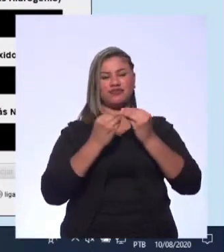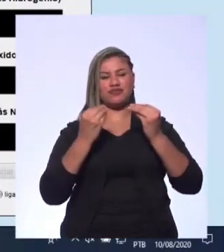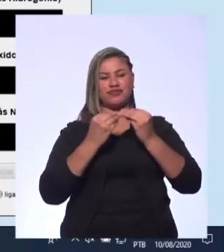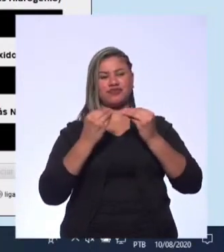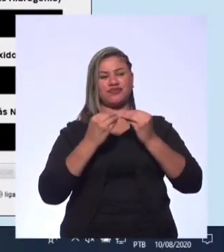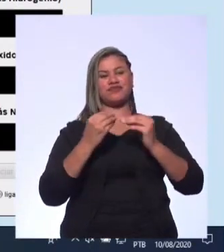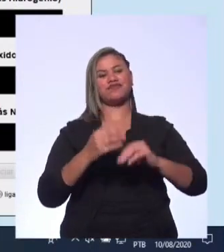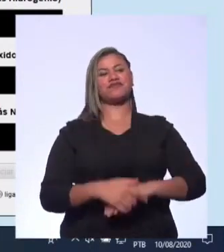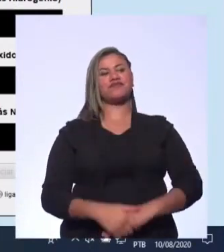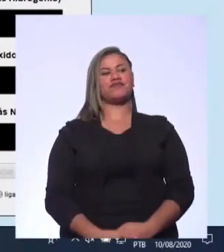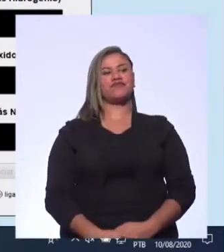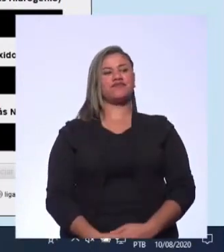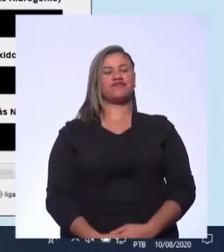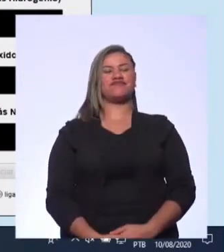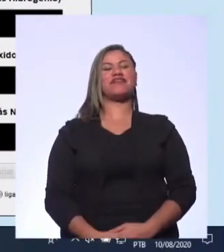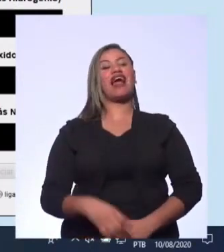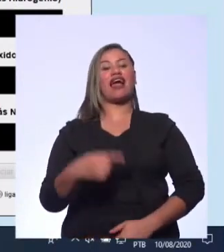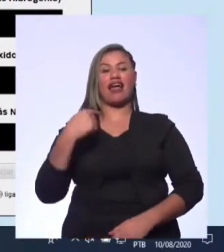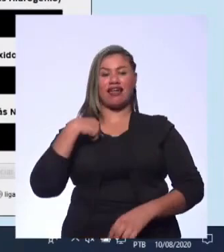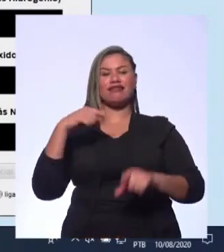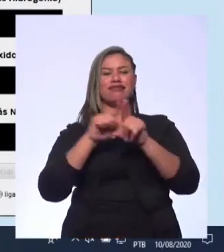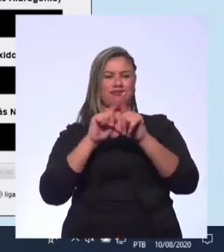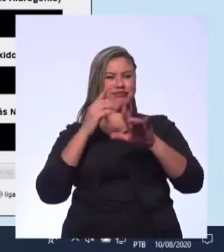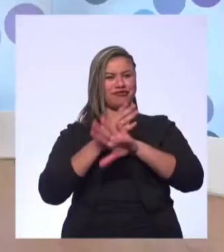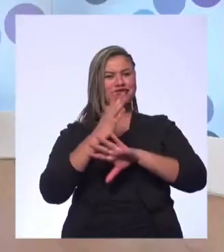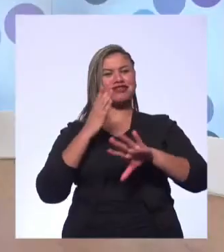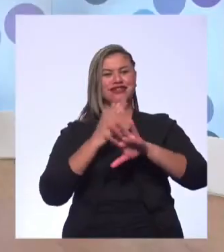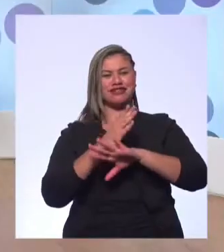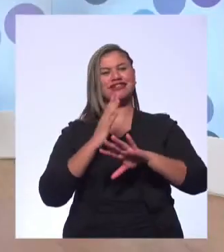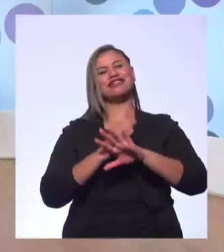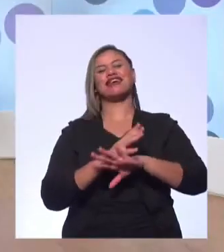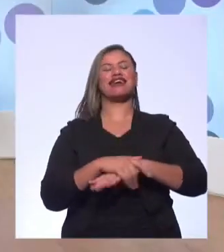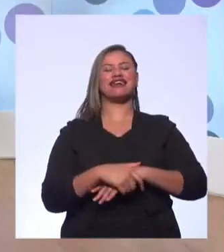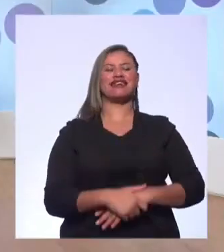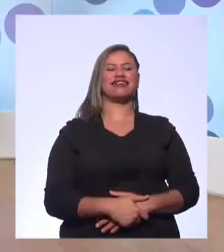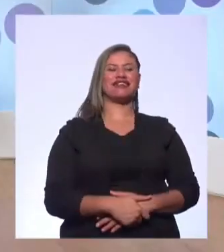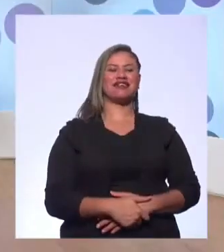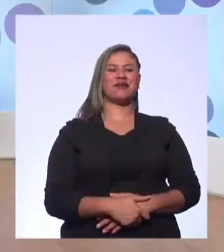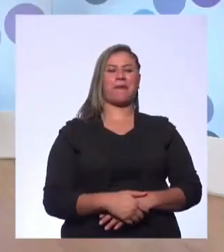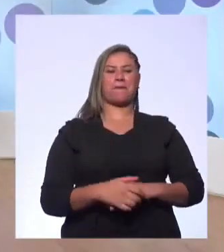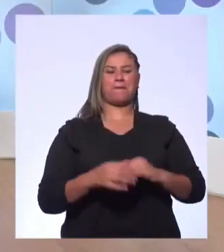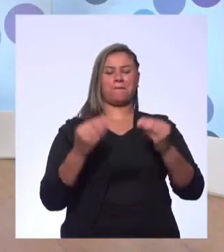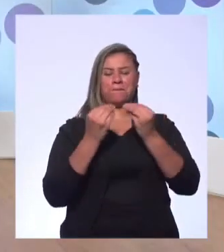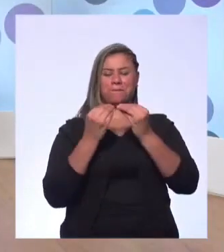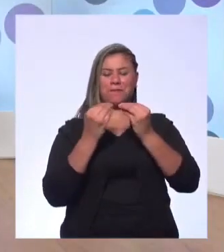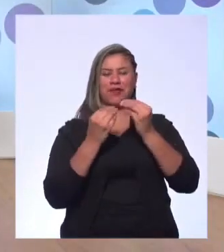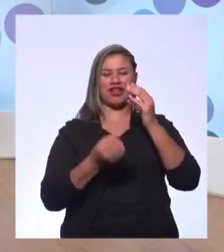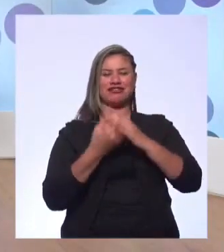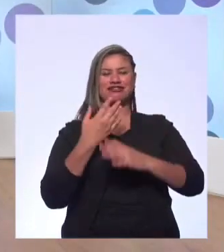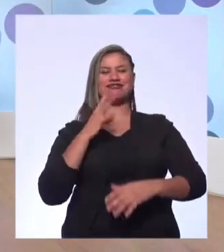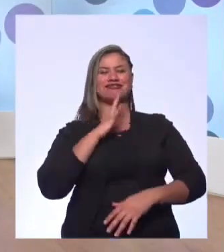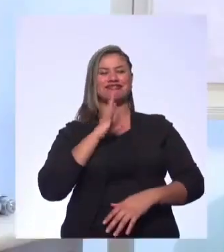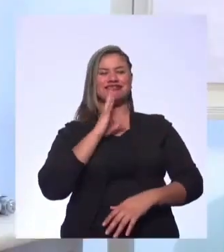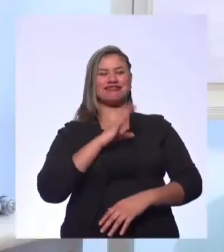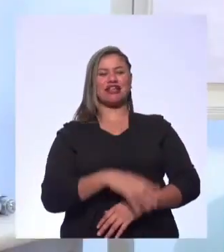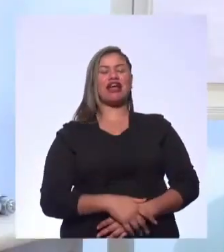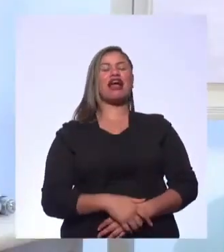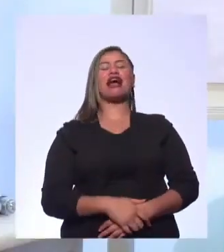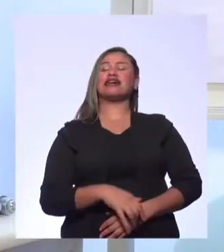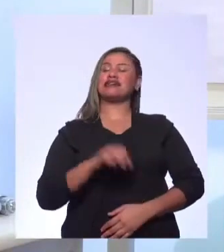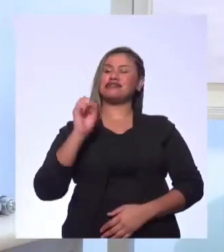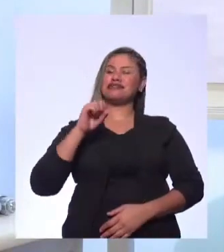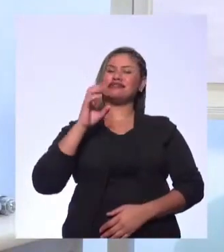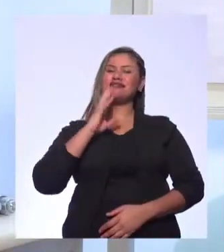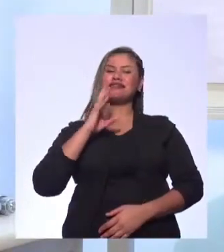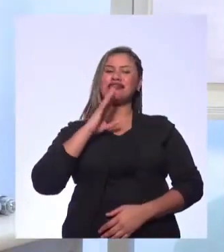molécula. Então, aqui eu tenho... eu vou acessar, viu, Simone? É muito interessante. Vou acessar para montar umas moléculas lá em casa. Sim, é legal e é fácil de visualizar,